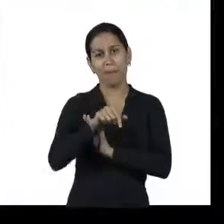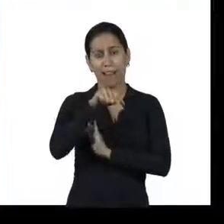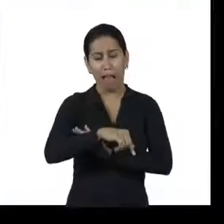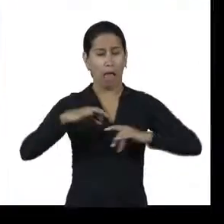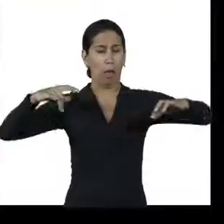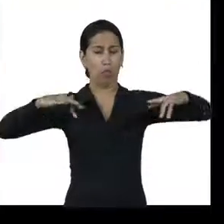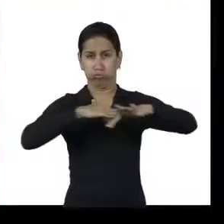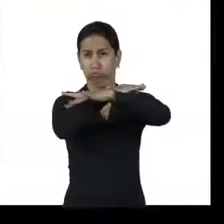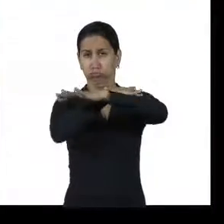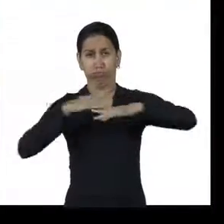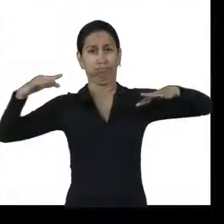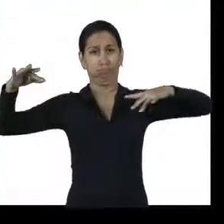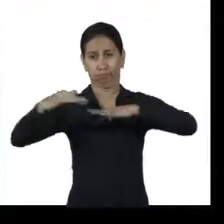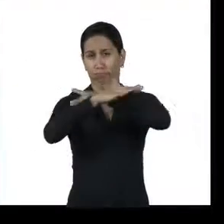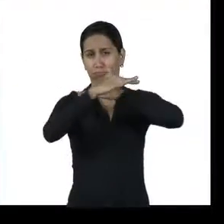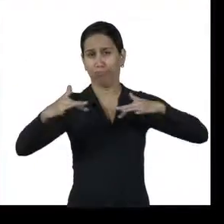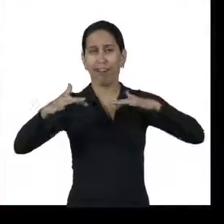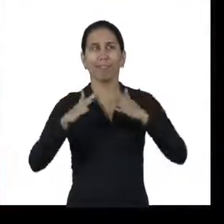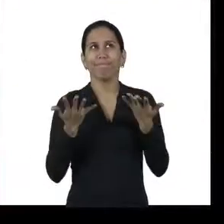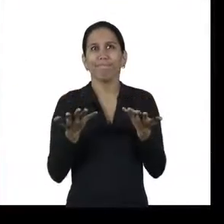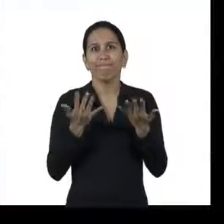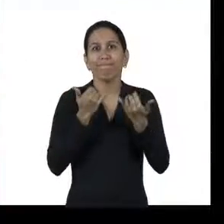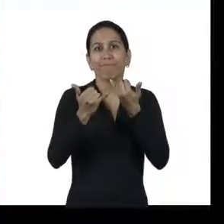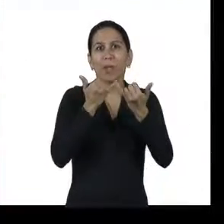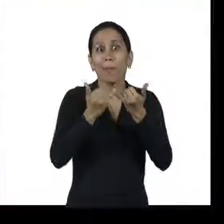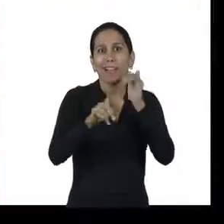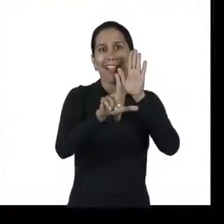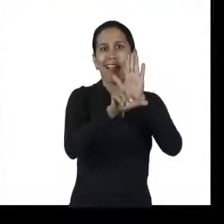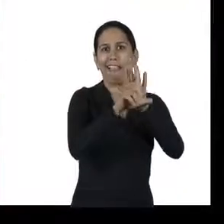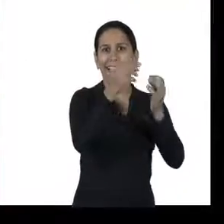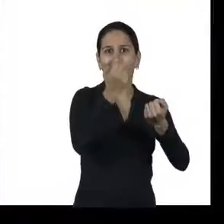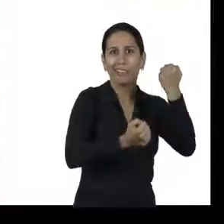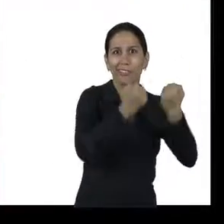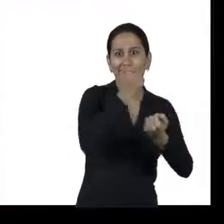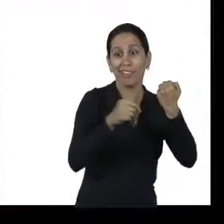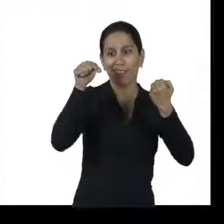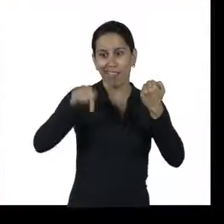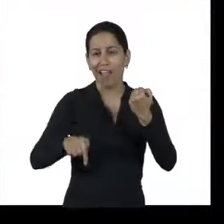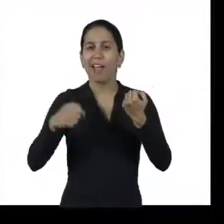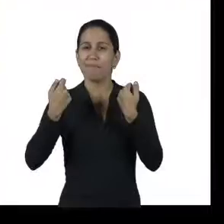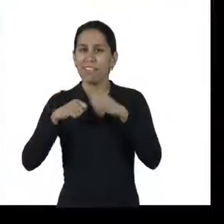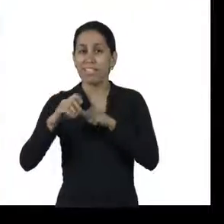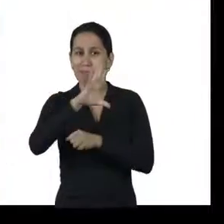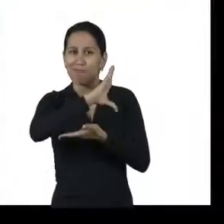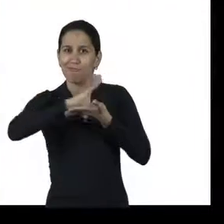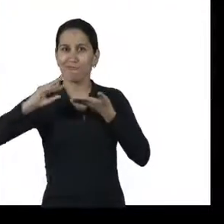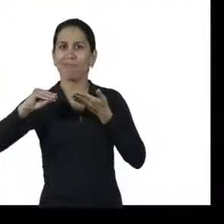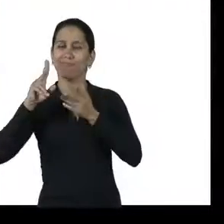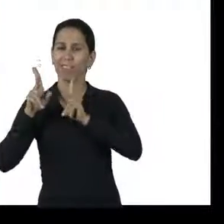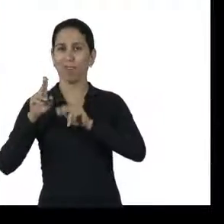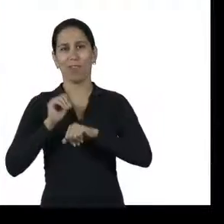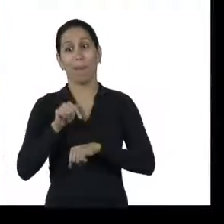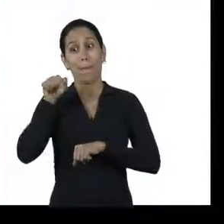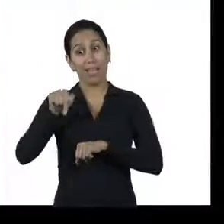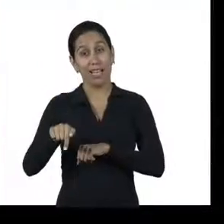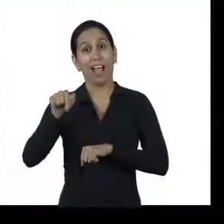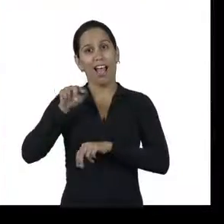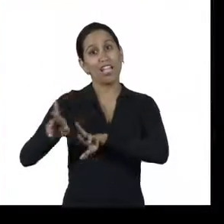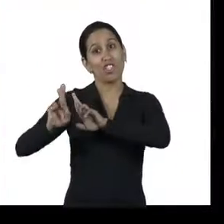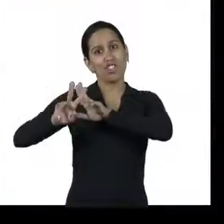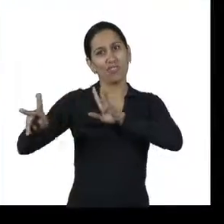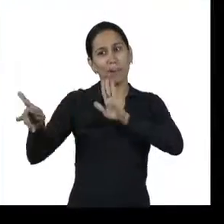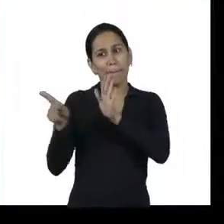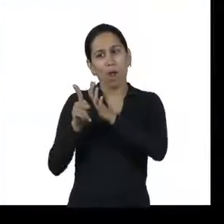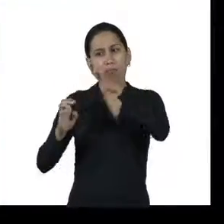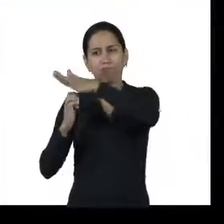intenso. Assim como nas leis de trânsito, devem existir regras para a circulação nesses locais. Mas neste caso, elas são específicas para cada